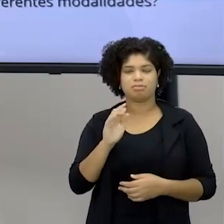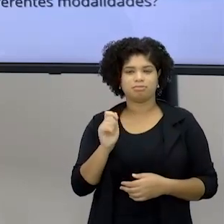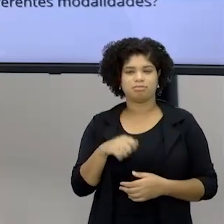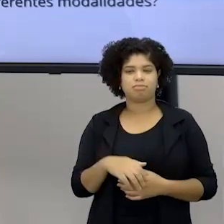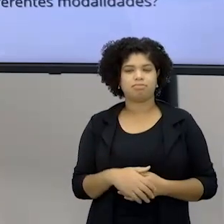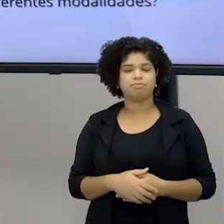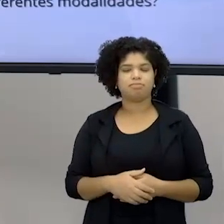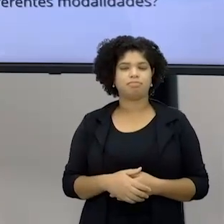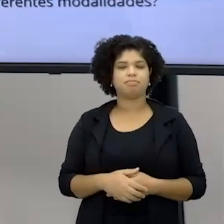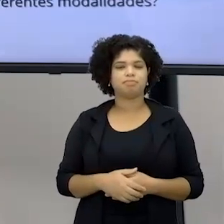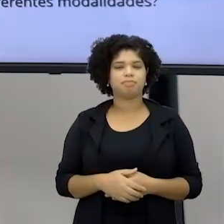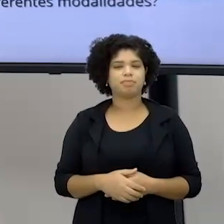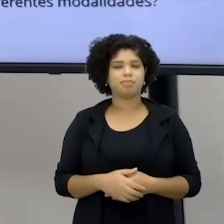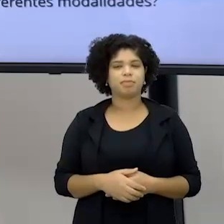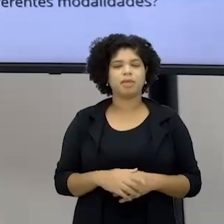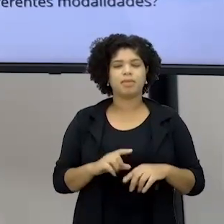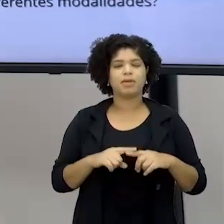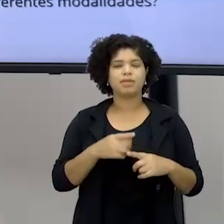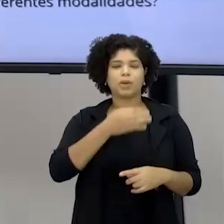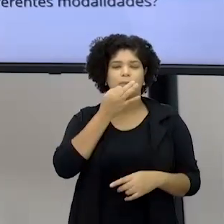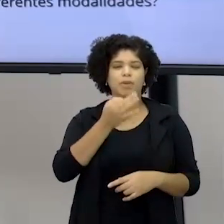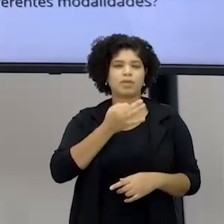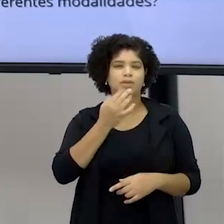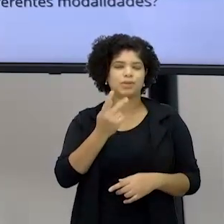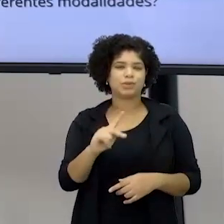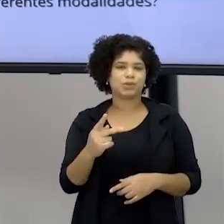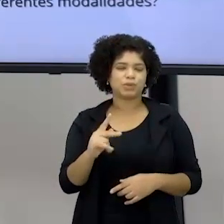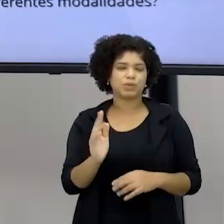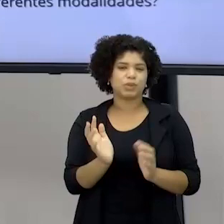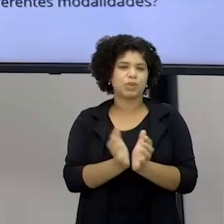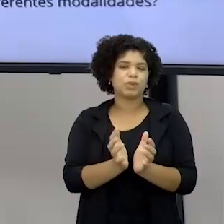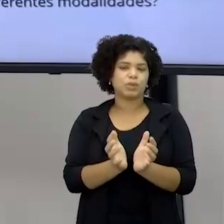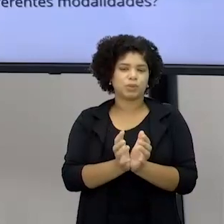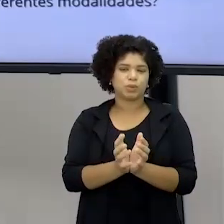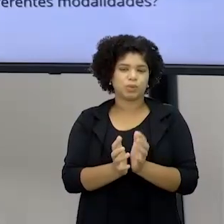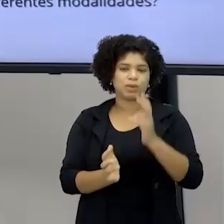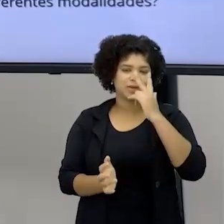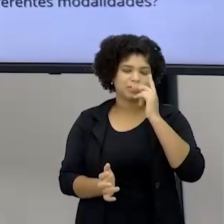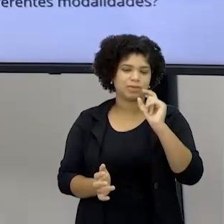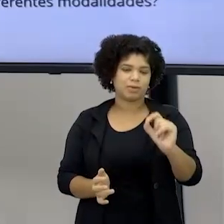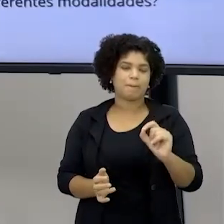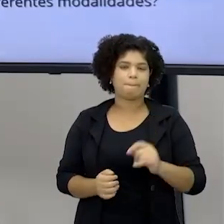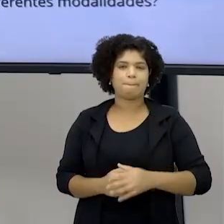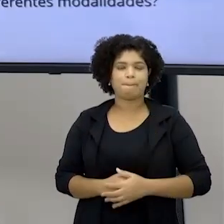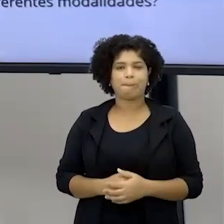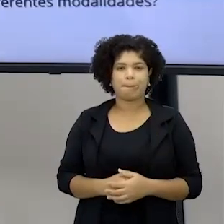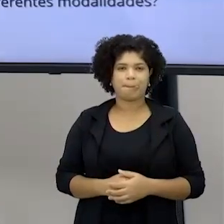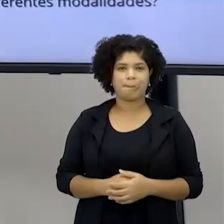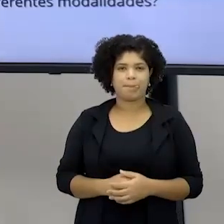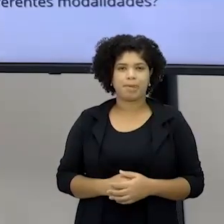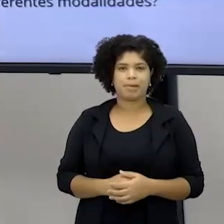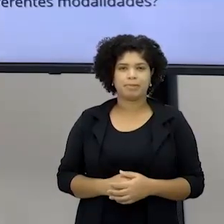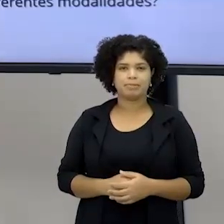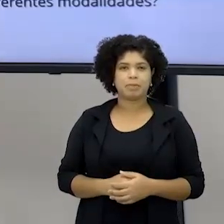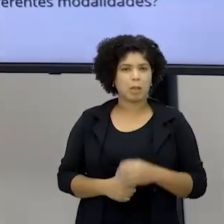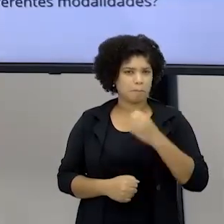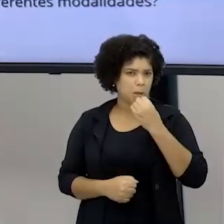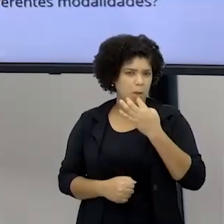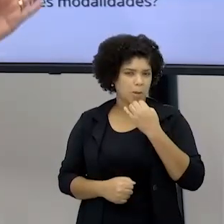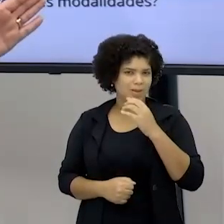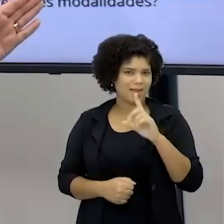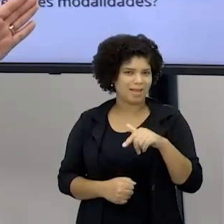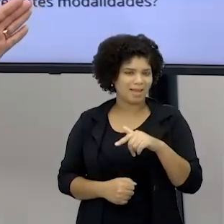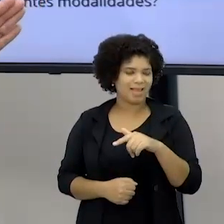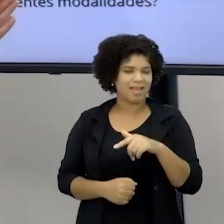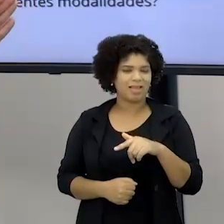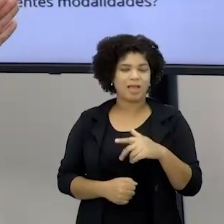para você agora colocar sua opinião aí no seu grupo, na sua turma, você acha que tá bom assim? Alguns